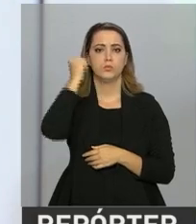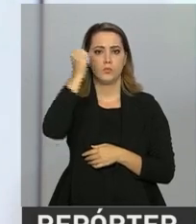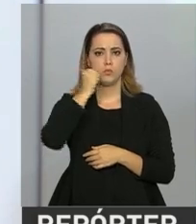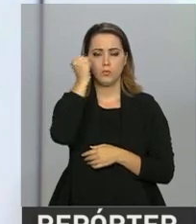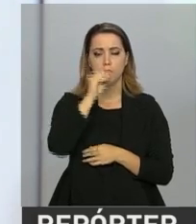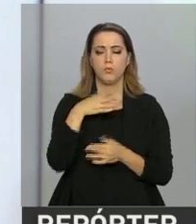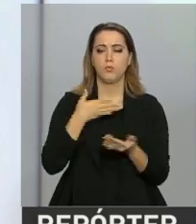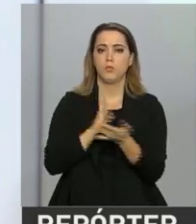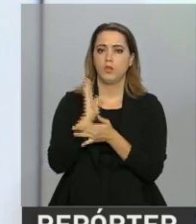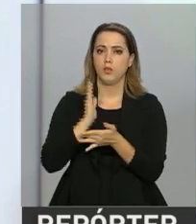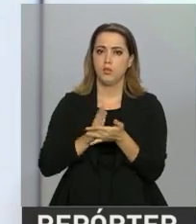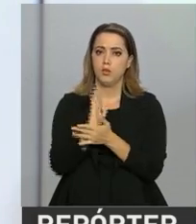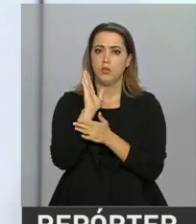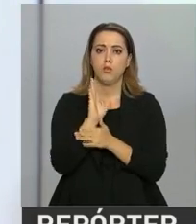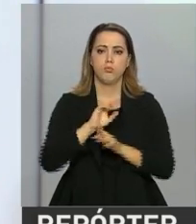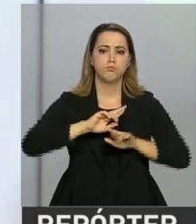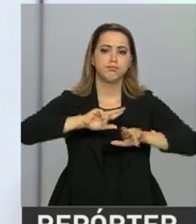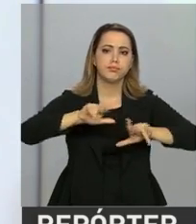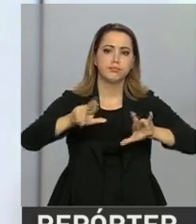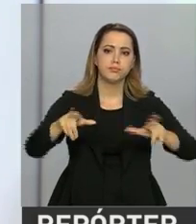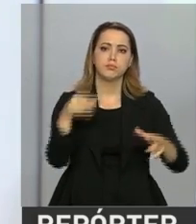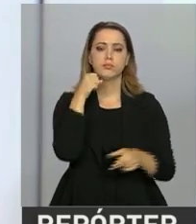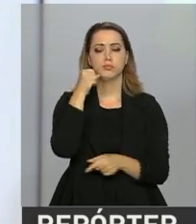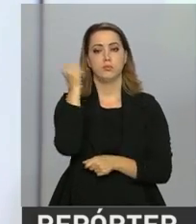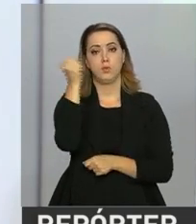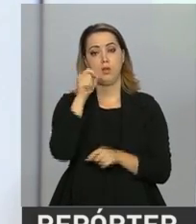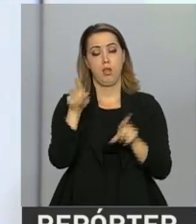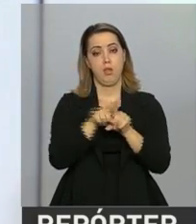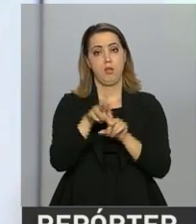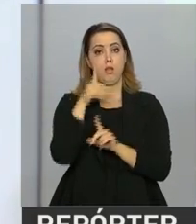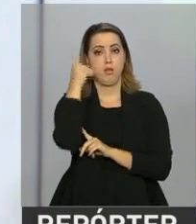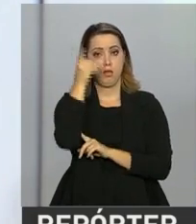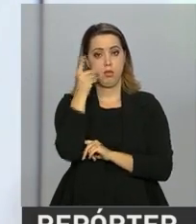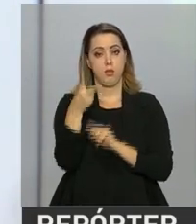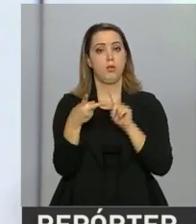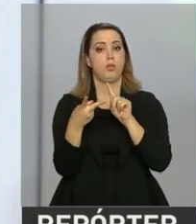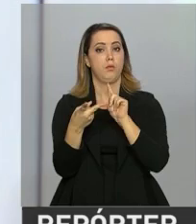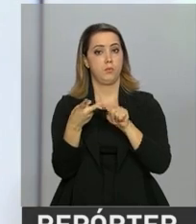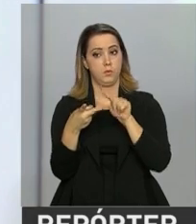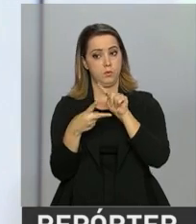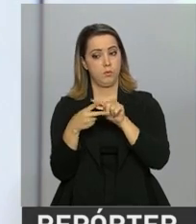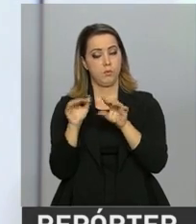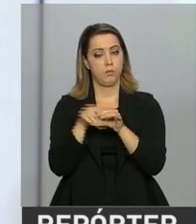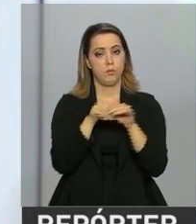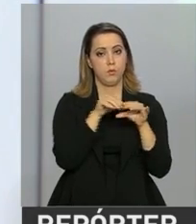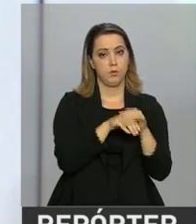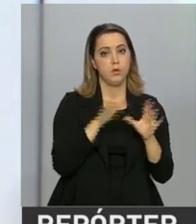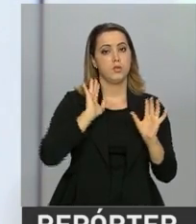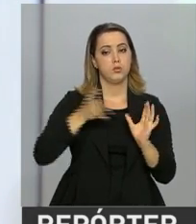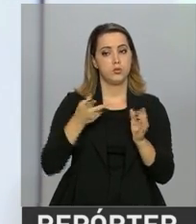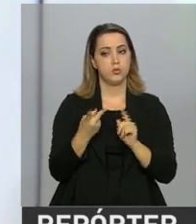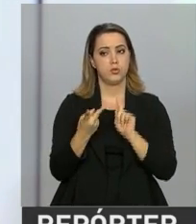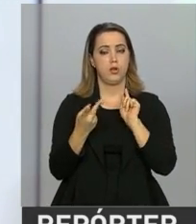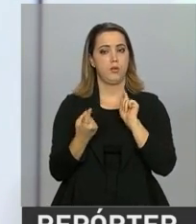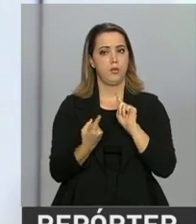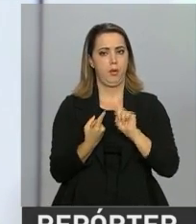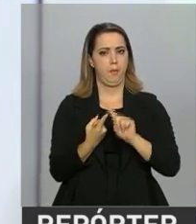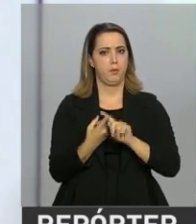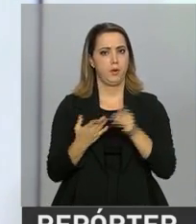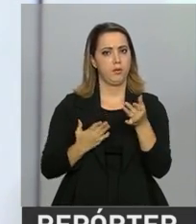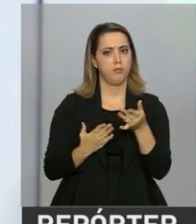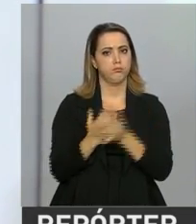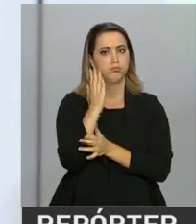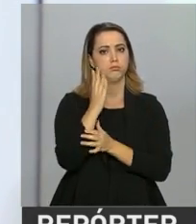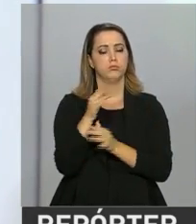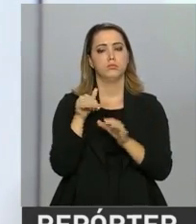aprovado por larga maioria também na Câmara dos Deputados, em 2 turnos, e agora já no primeiro turno no Senado, ele é resultado de uma